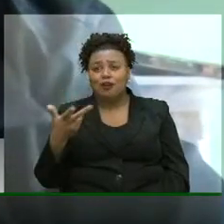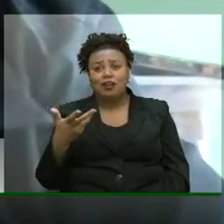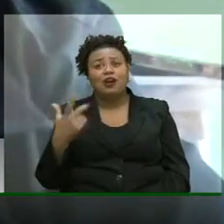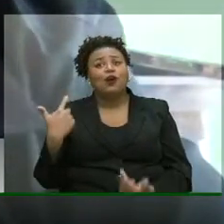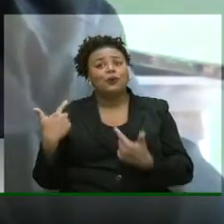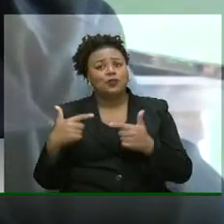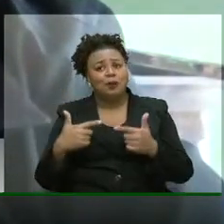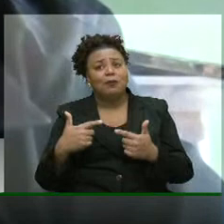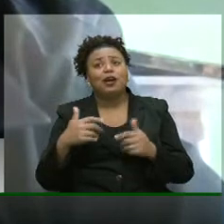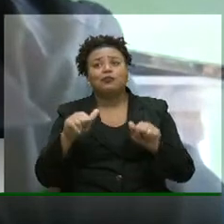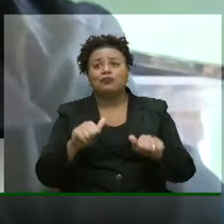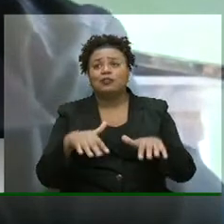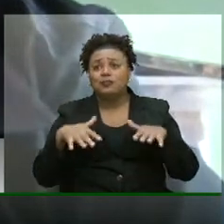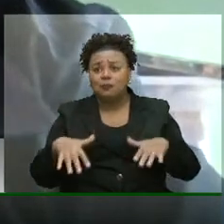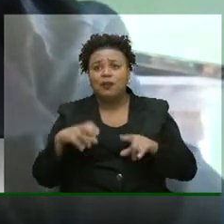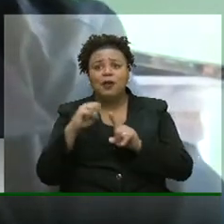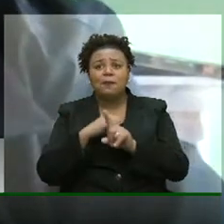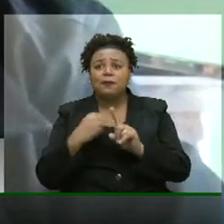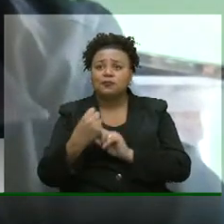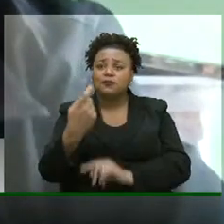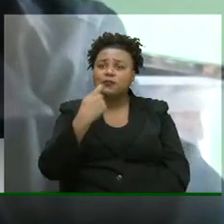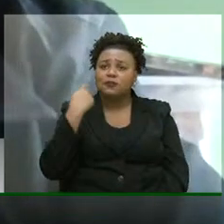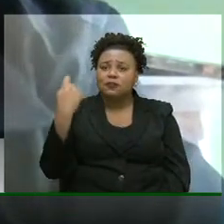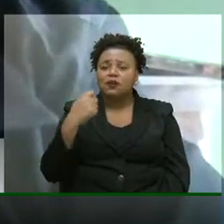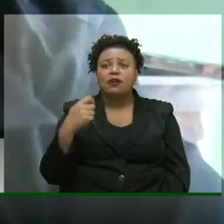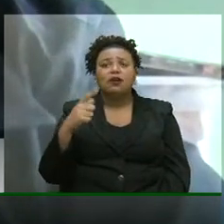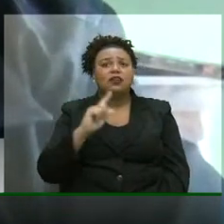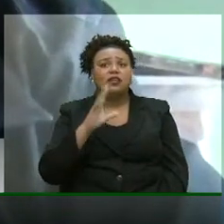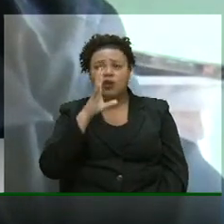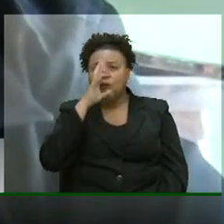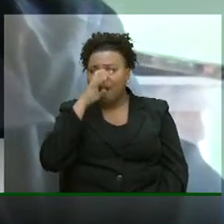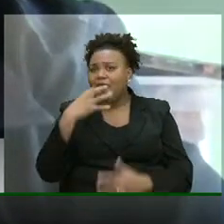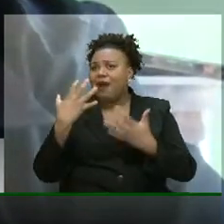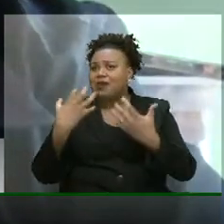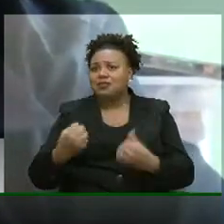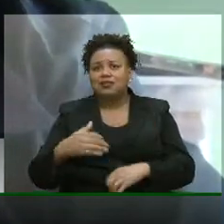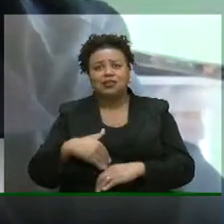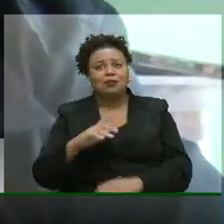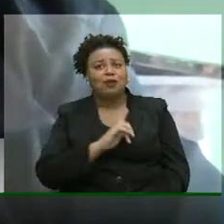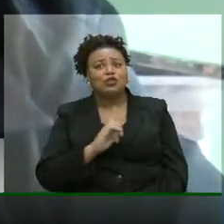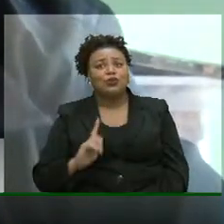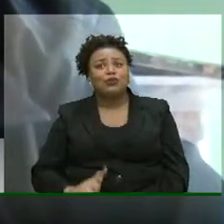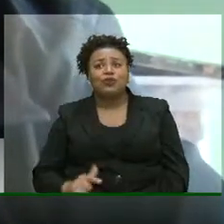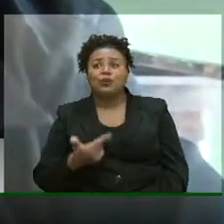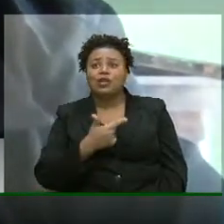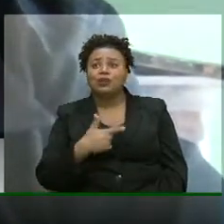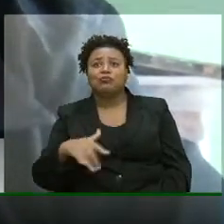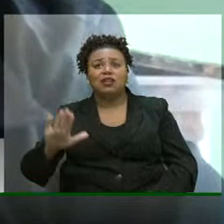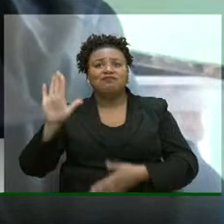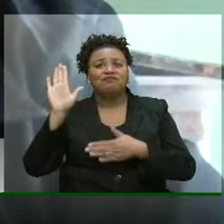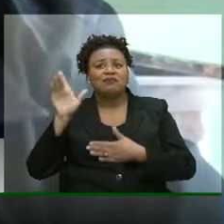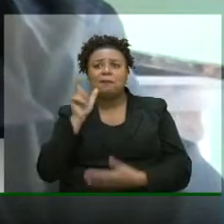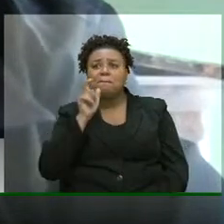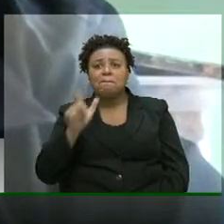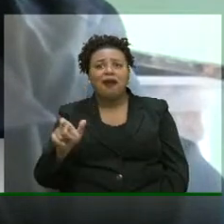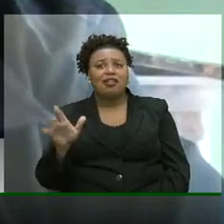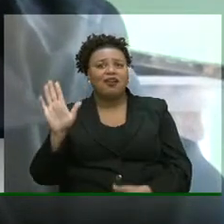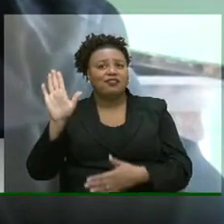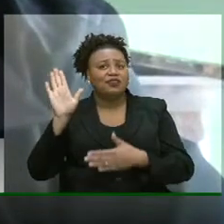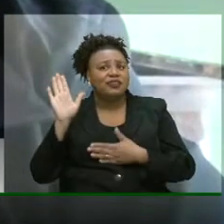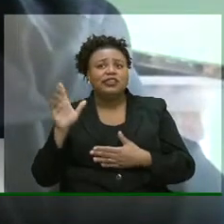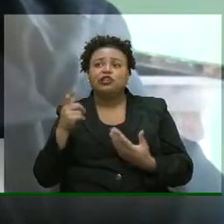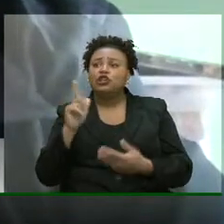o trabalho do parlamento, da sociedade gaúcha, que não tolera mais governo sem palavra e governo que não discute,